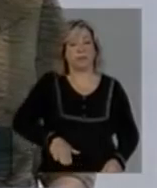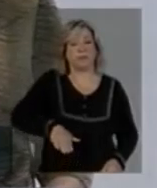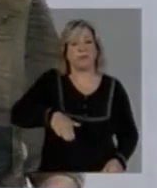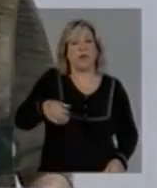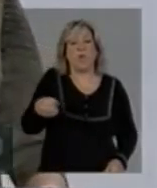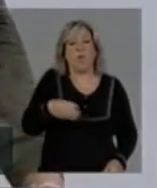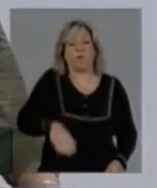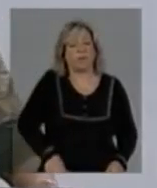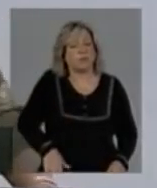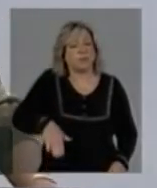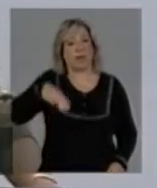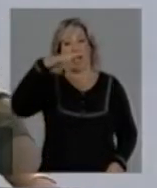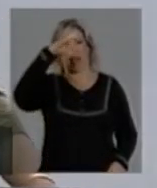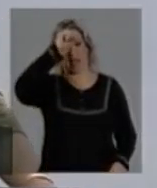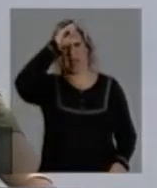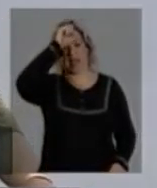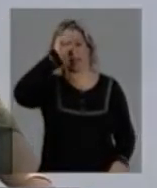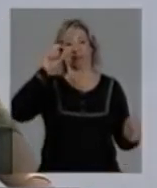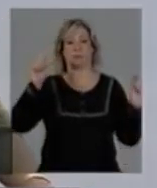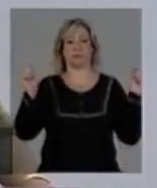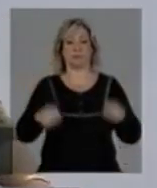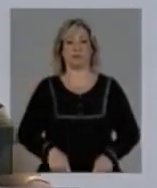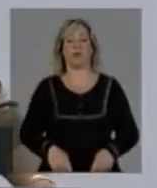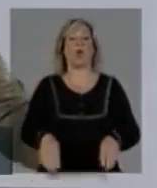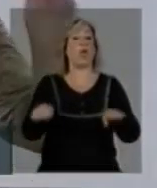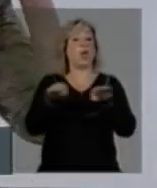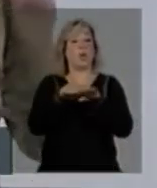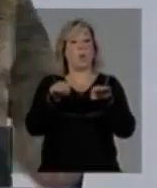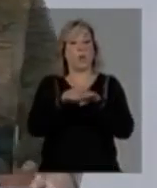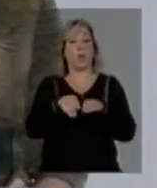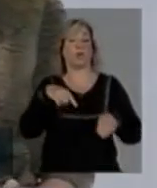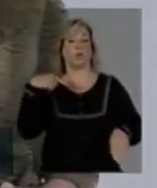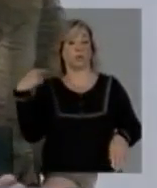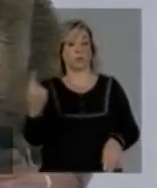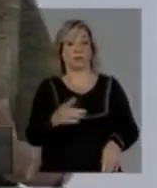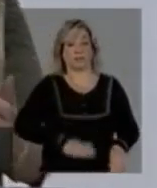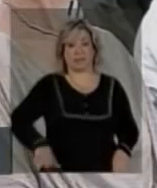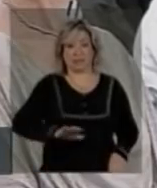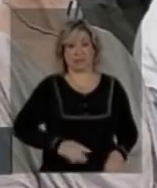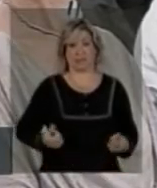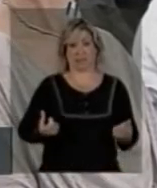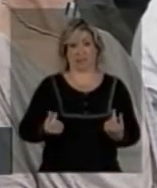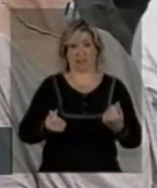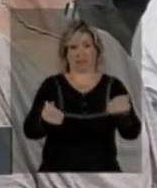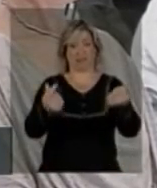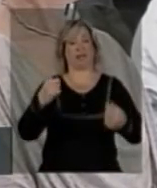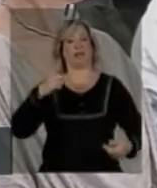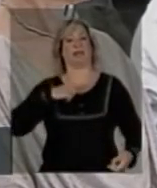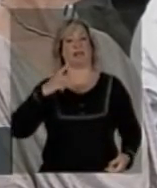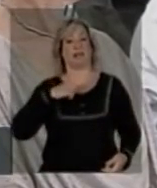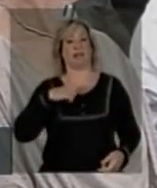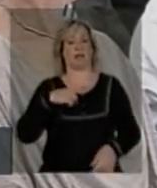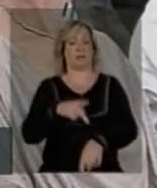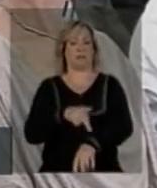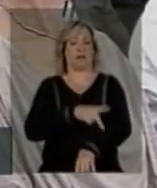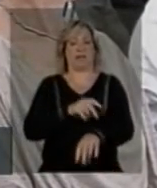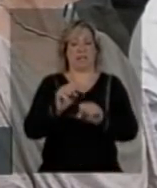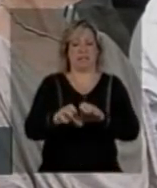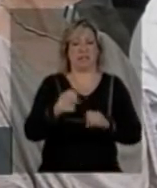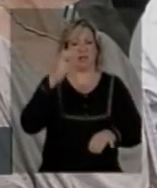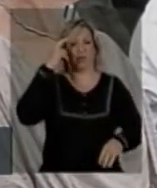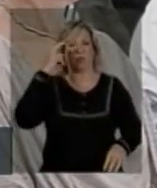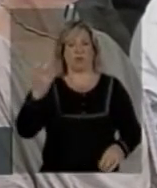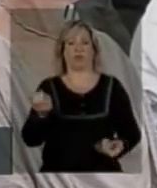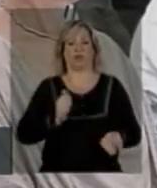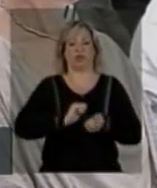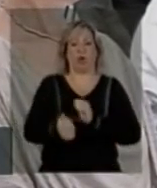supercreches. São supercreches no sentido de que agregam também o pré-escolar e o tratamento